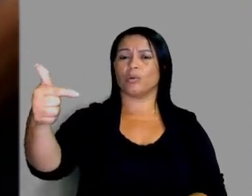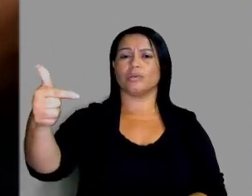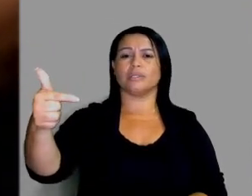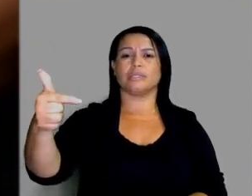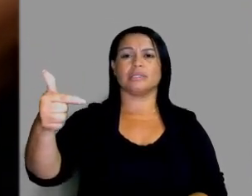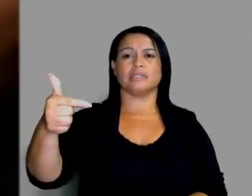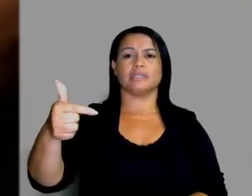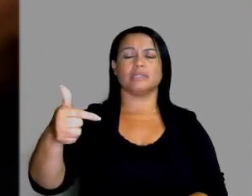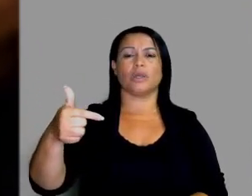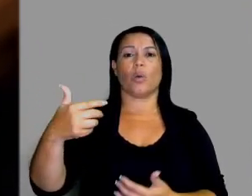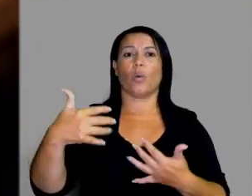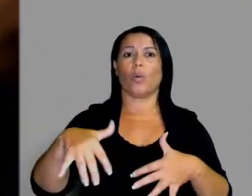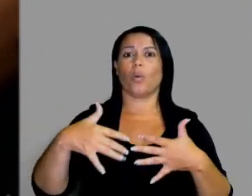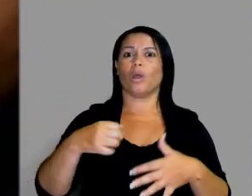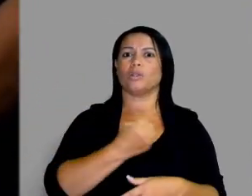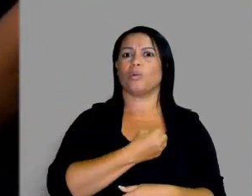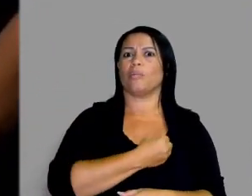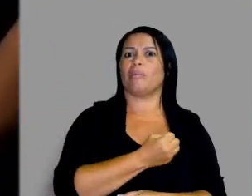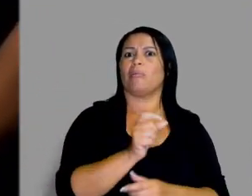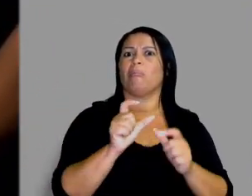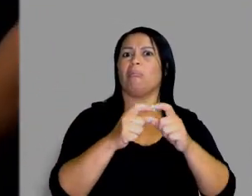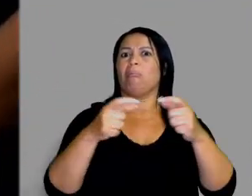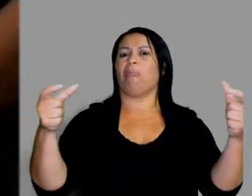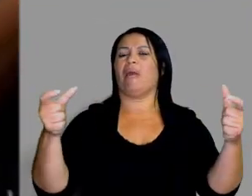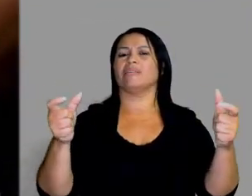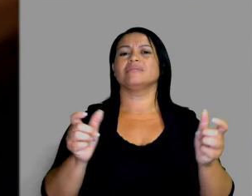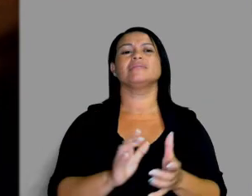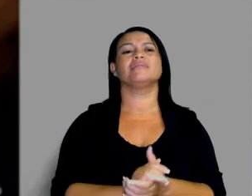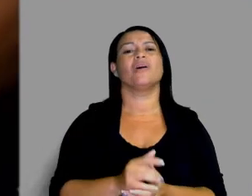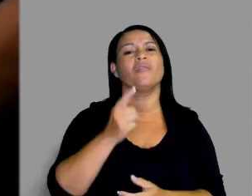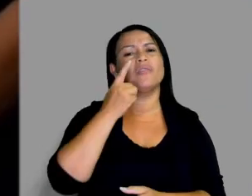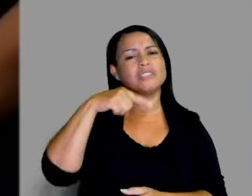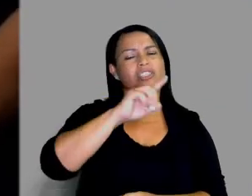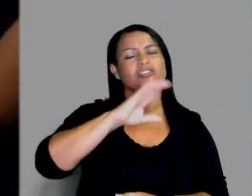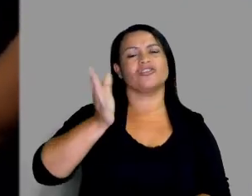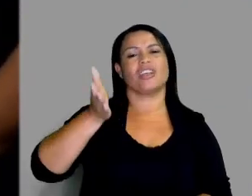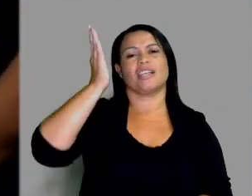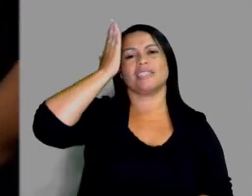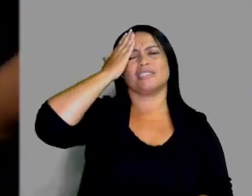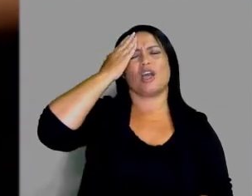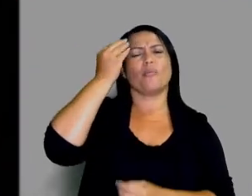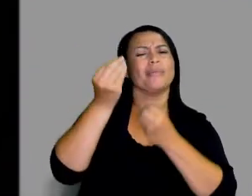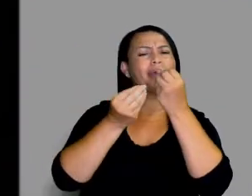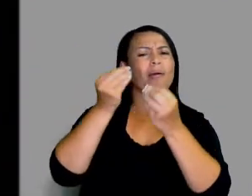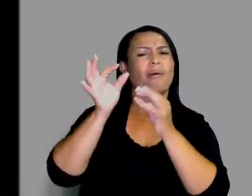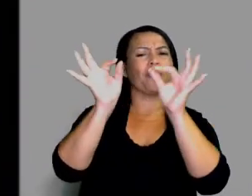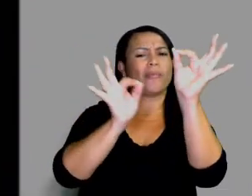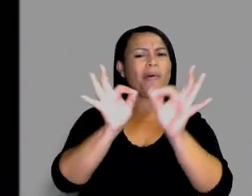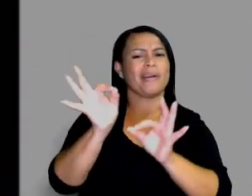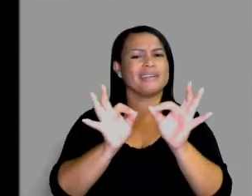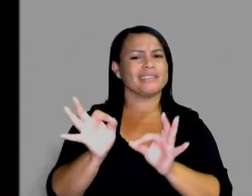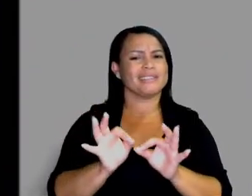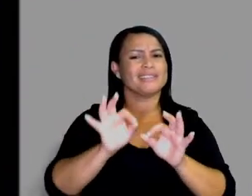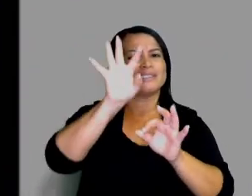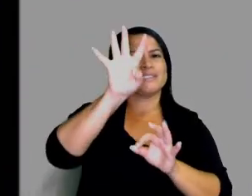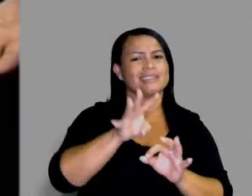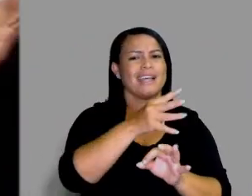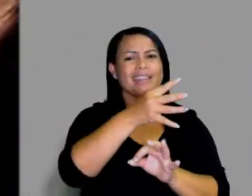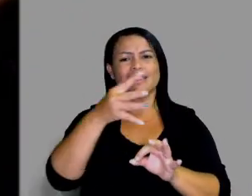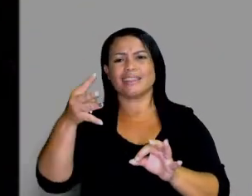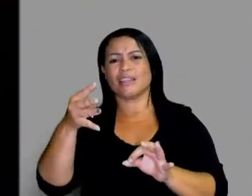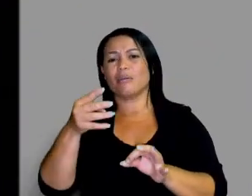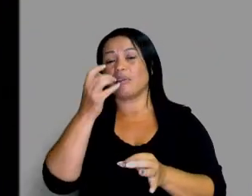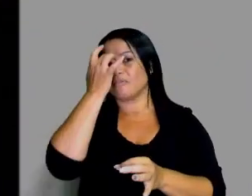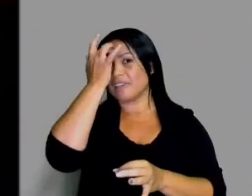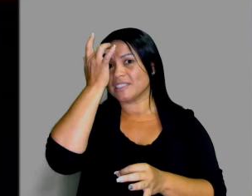459.072. Poxa, número grande, né? Mas agora vocês já sabem, né? Como distribuir naquela tabelinha e vai